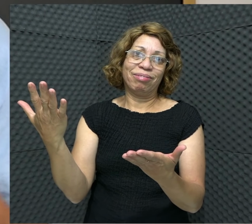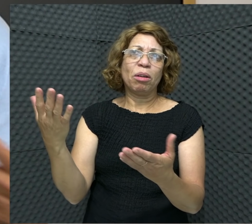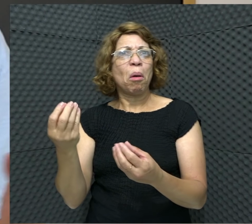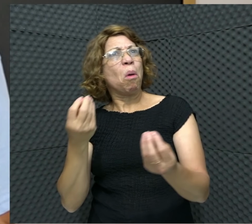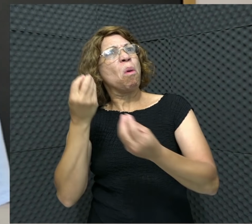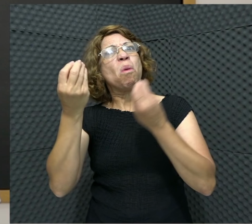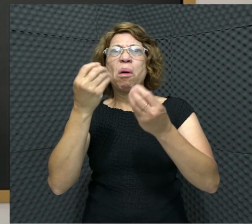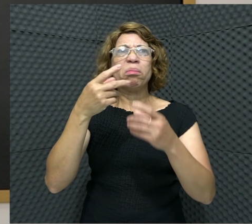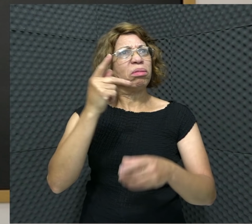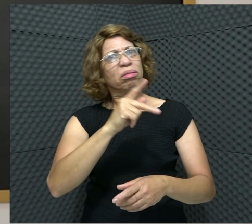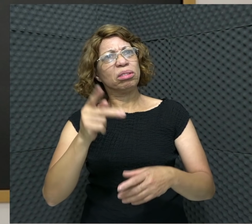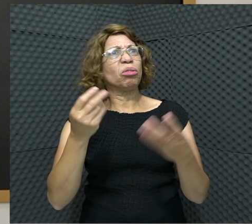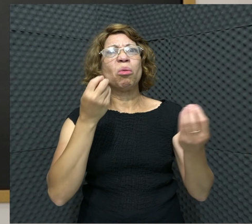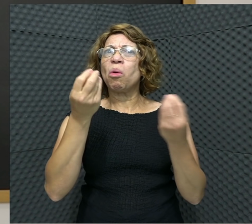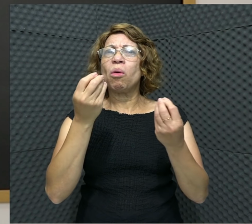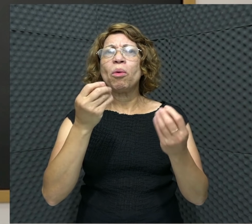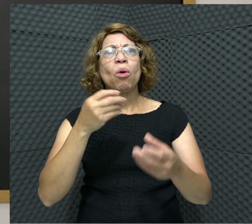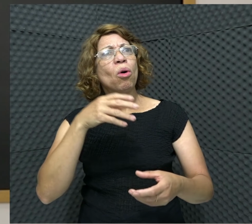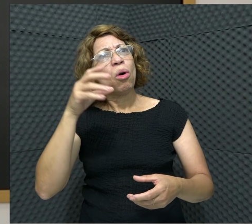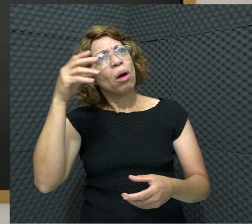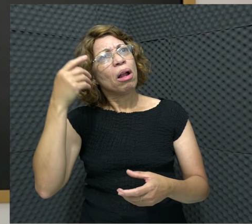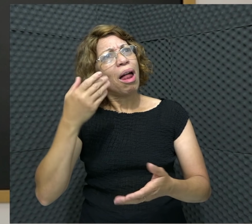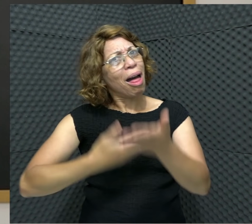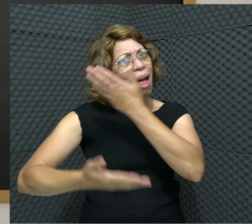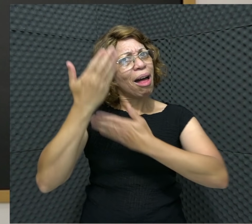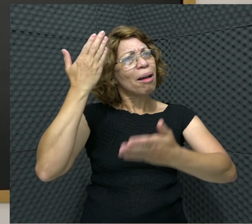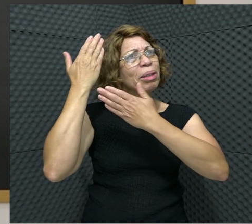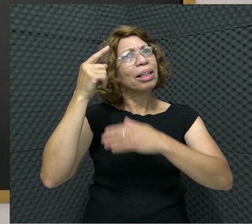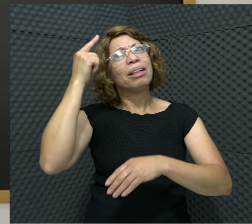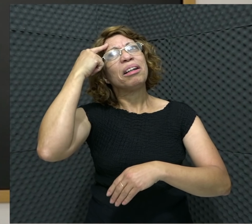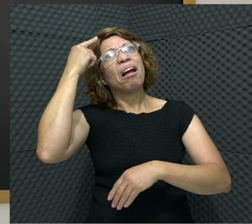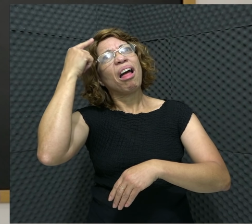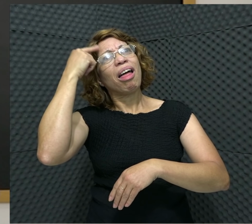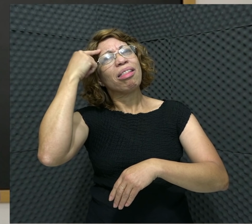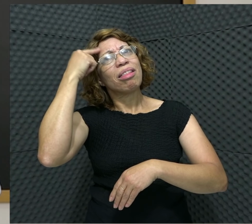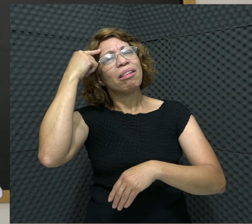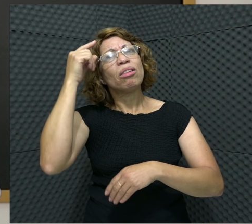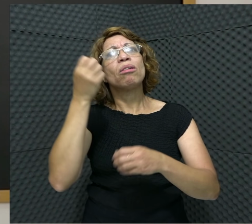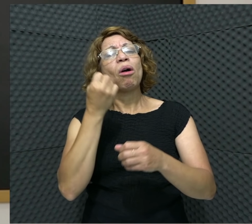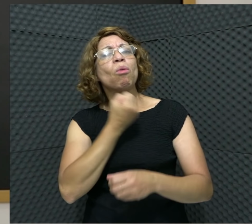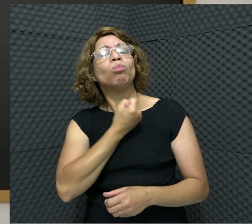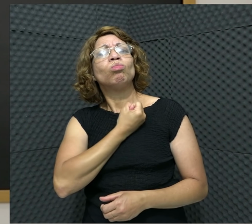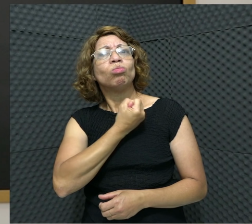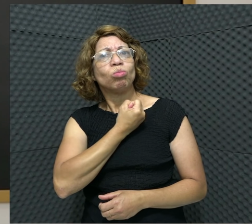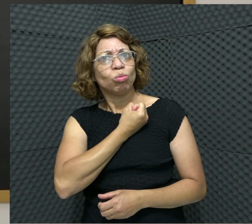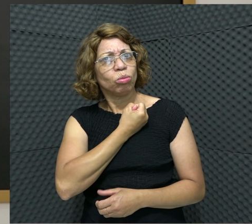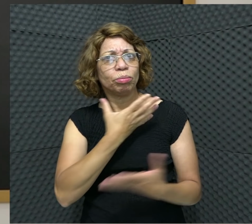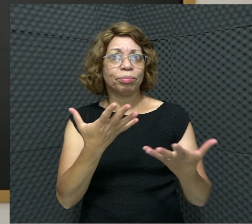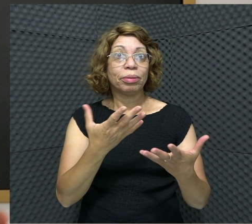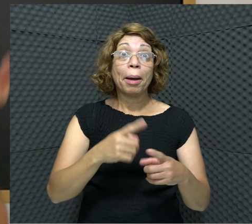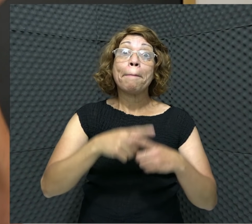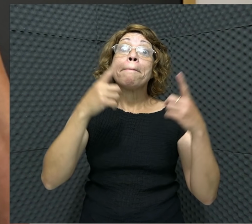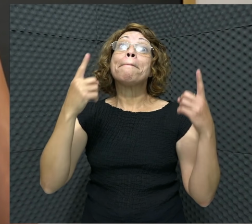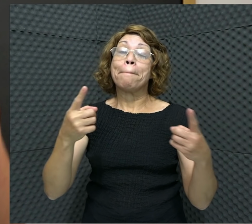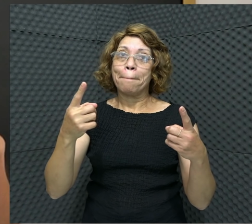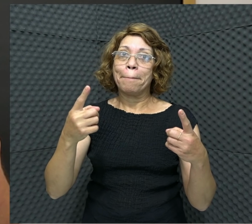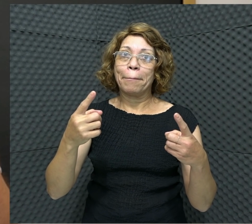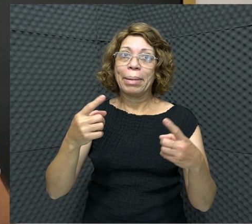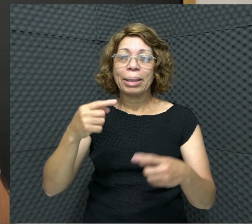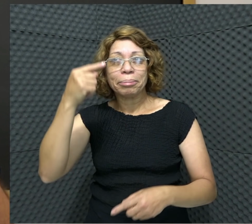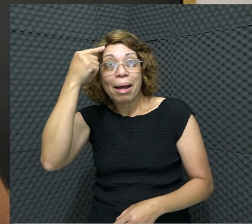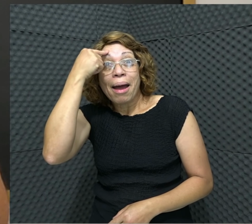os homens, eles já tinham uma noção de número nessa época, eles não tinham uma noção de número nessa época, mas graças à